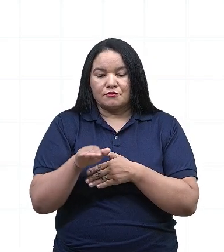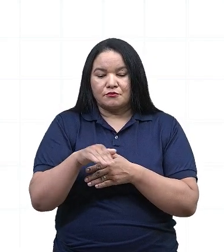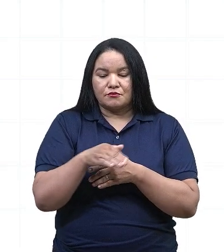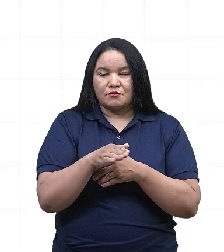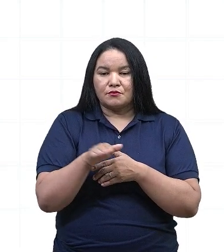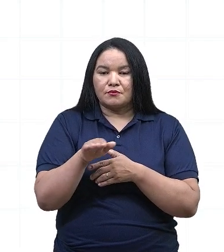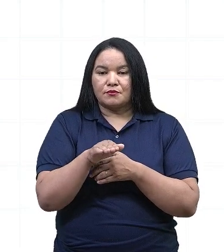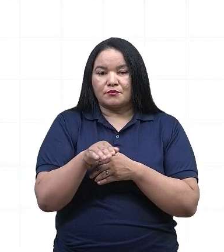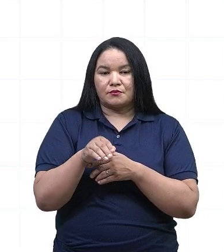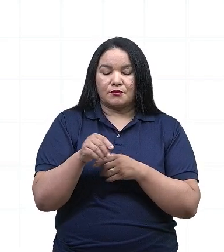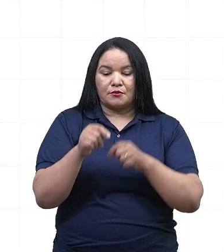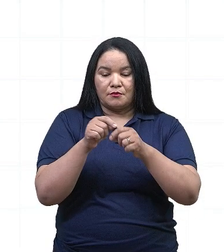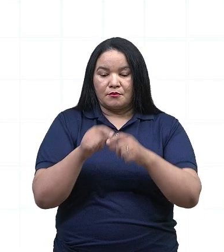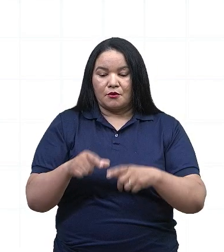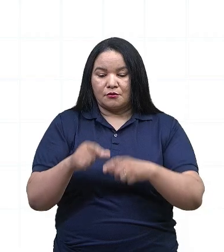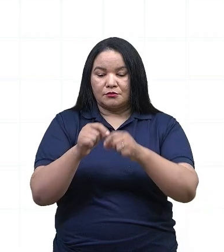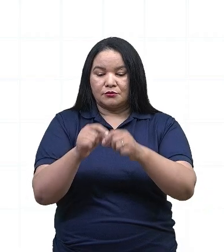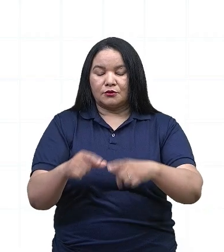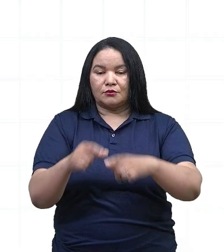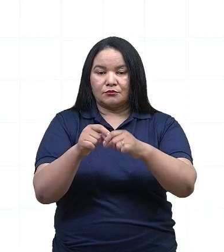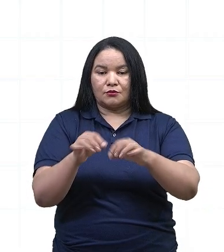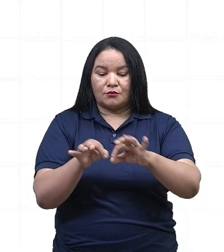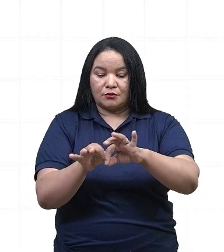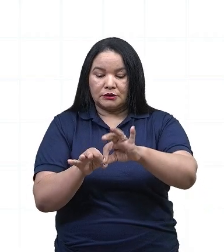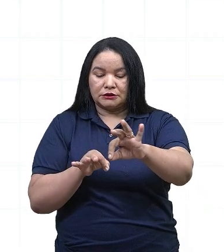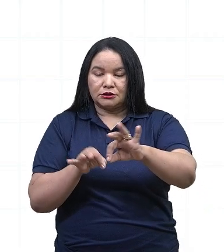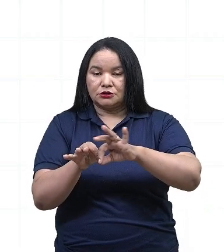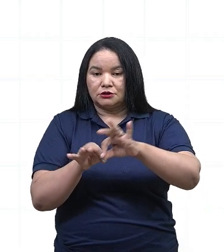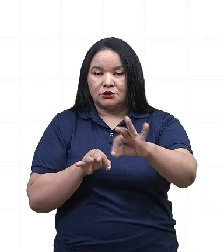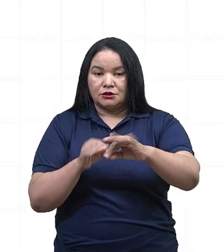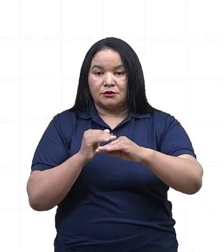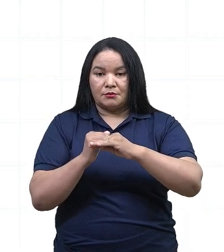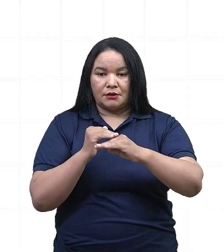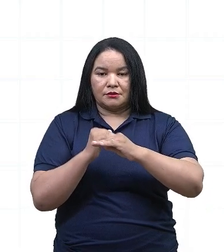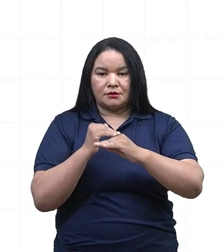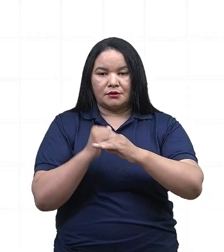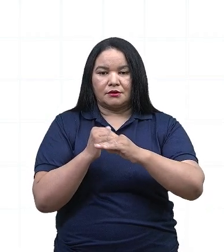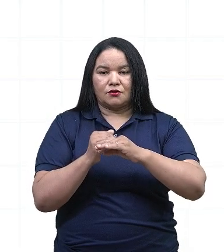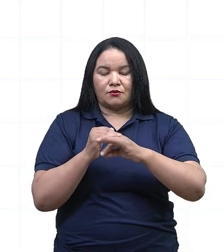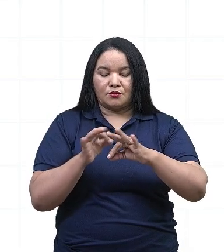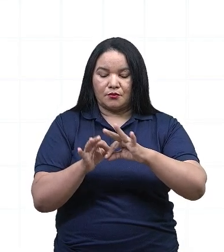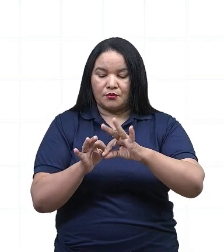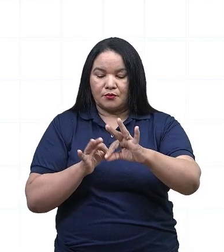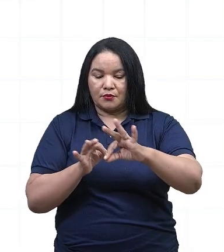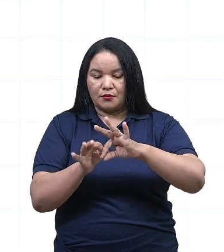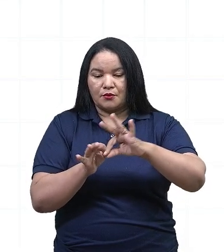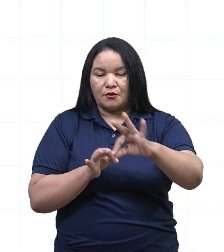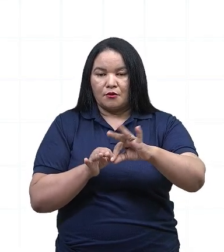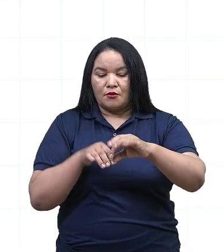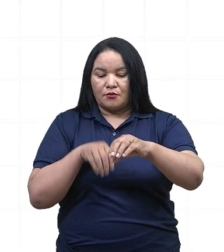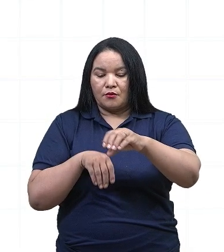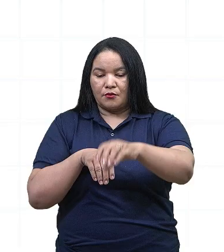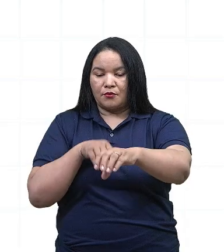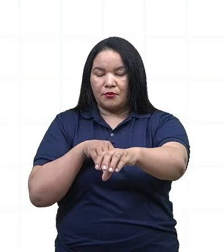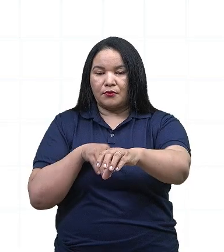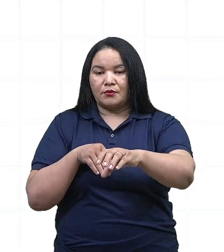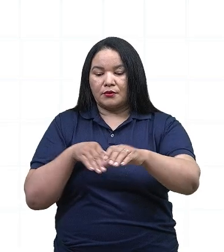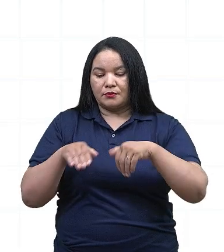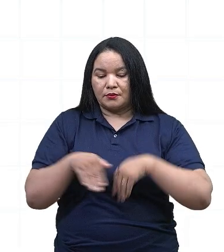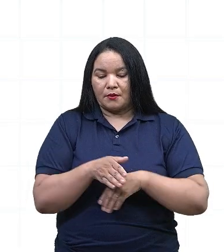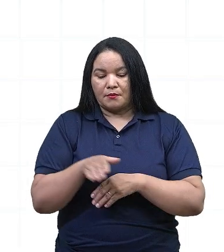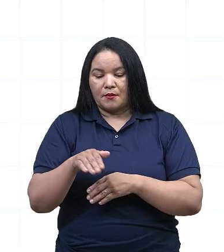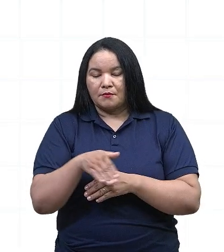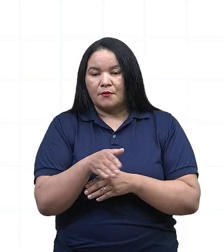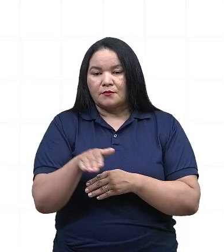dispostos em distâncias padronizadas, tá bom? Nessa modalidade, os patins eles são extremamente responsivos, ou